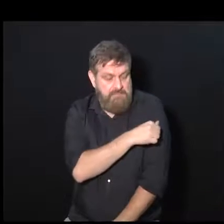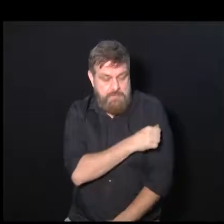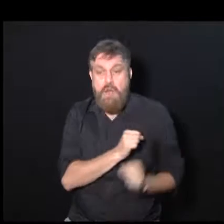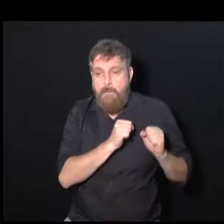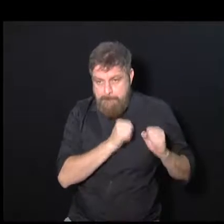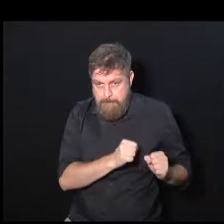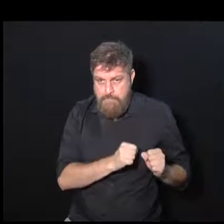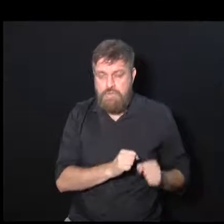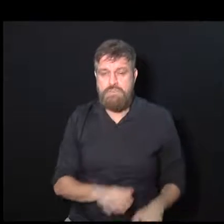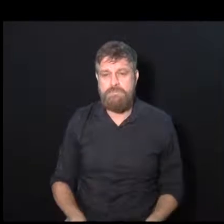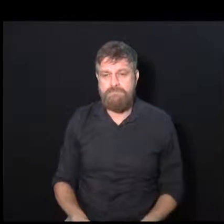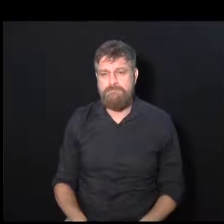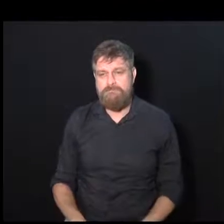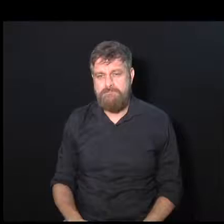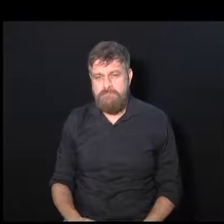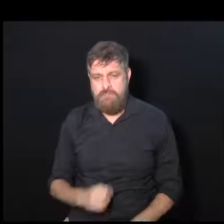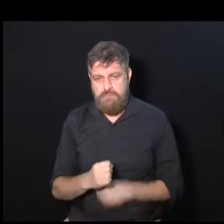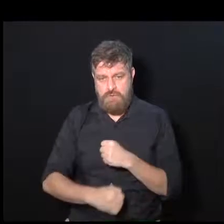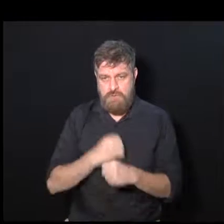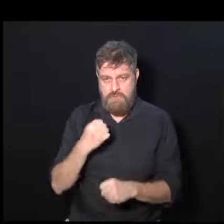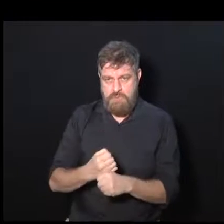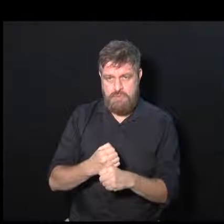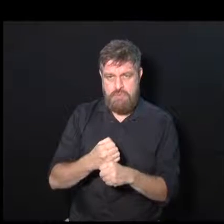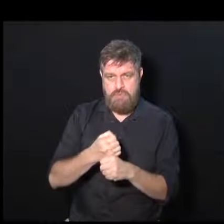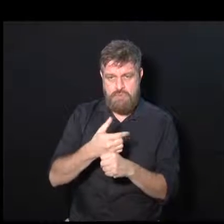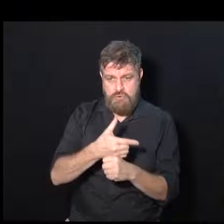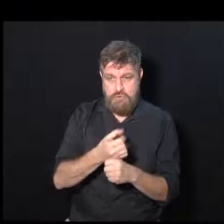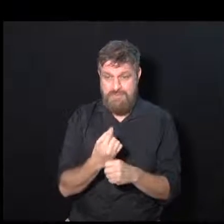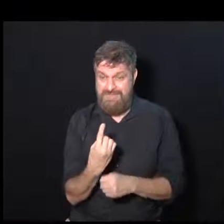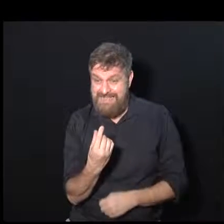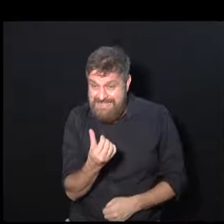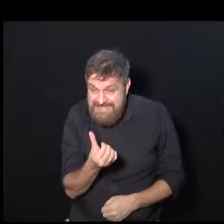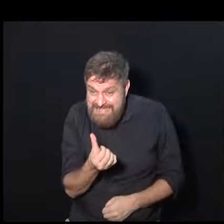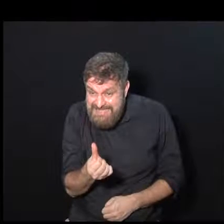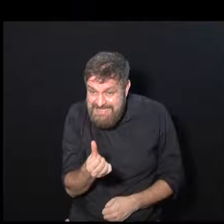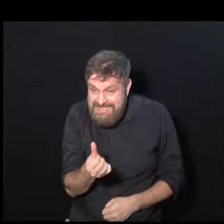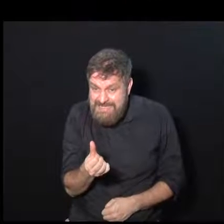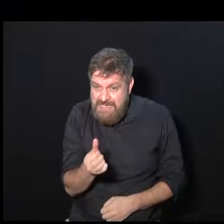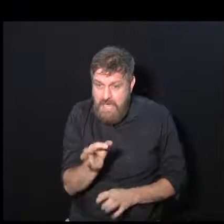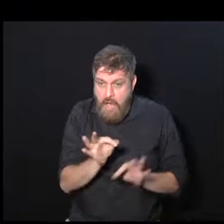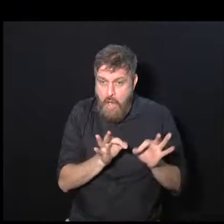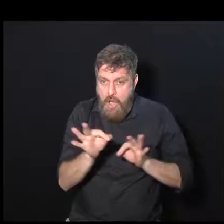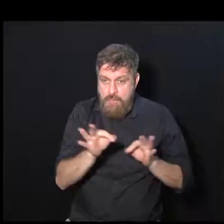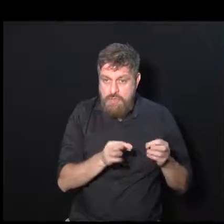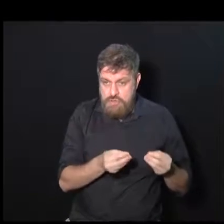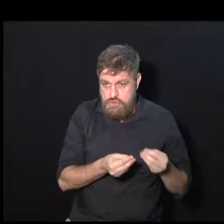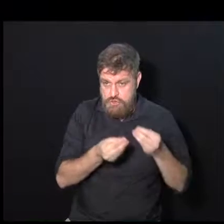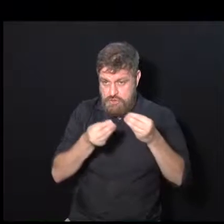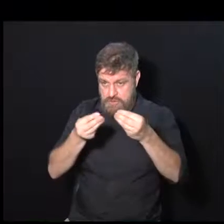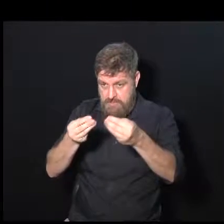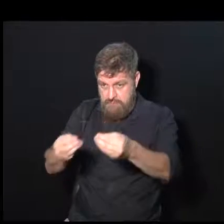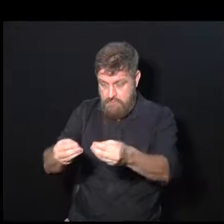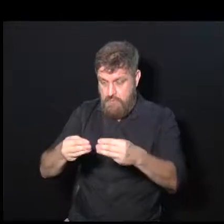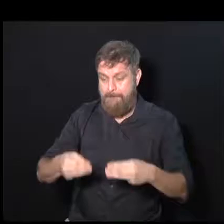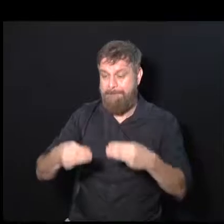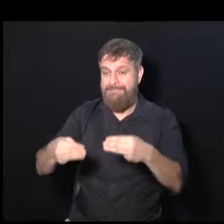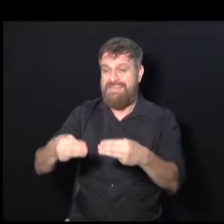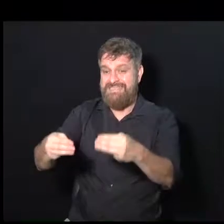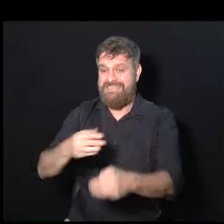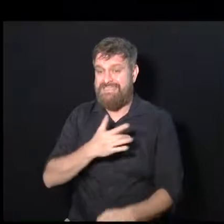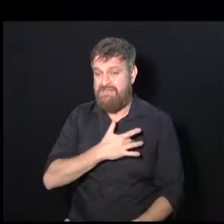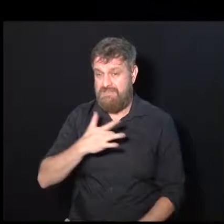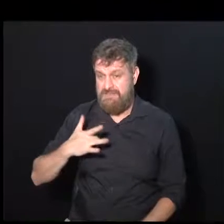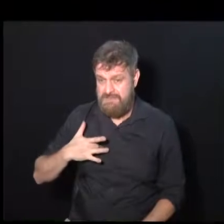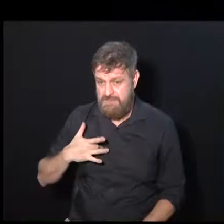2016, a gente teve um projeto que foi enviado para o edital do Ministério da Saúde